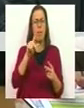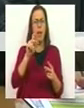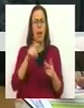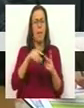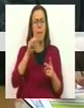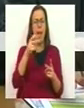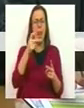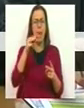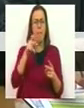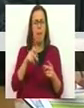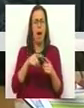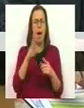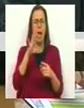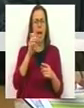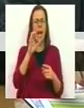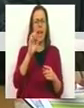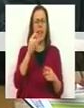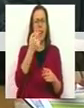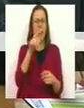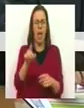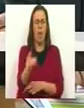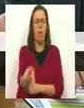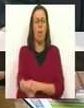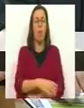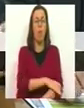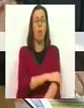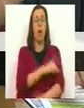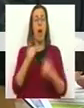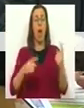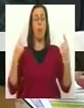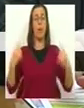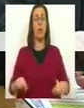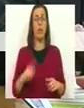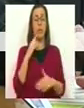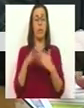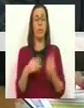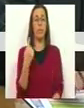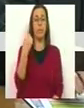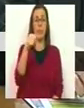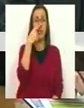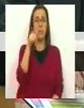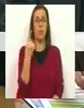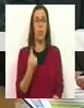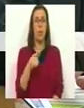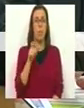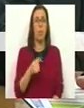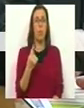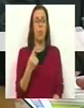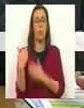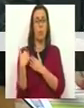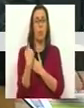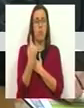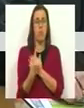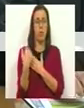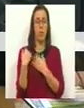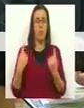no Panamá, um consulado em Cantão, algumas delas, como se sabe, continuam a ter apenas uma pessoa, um